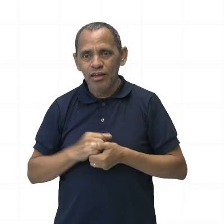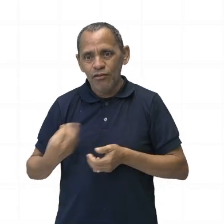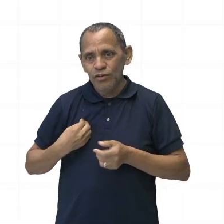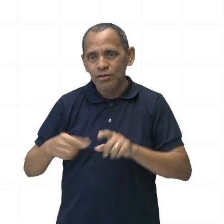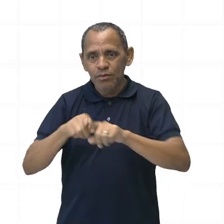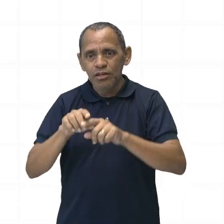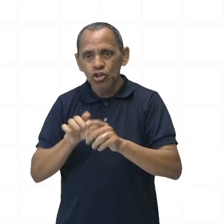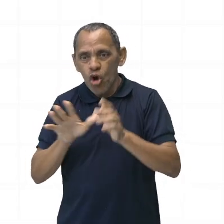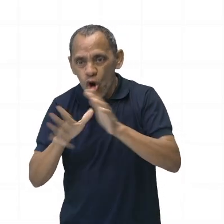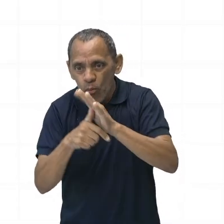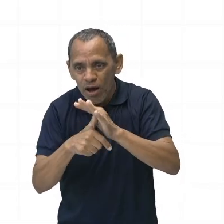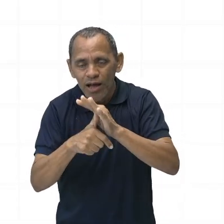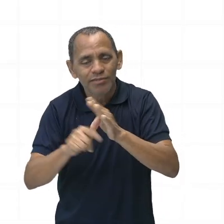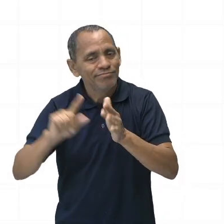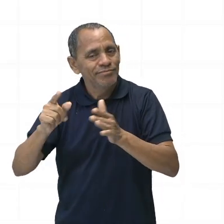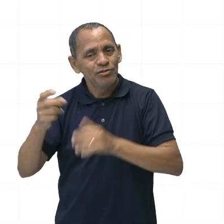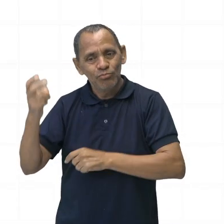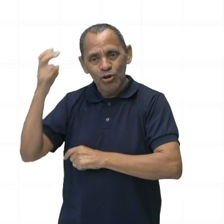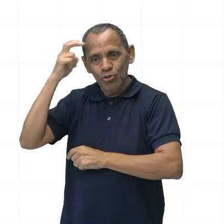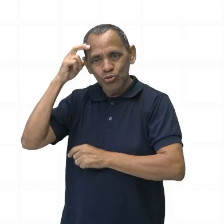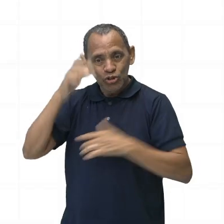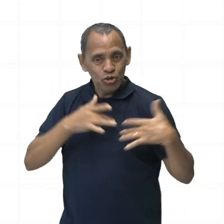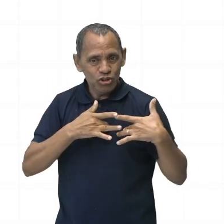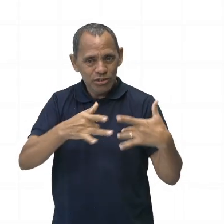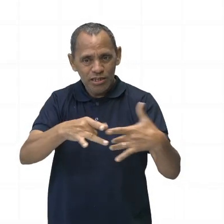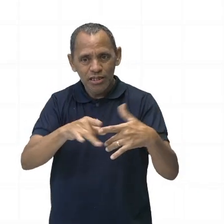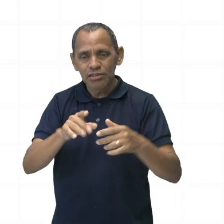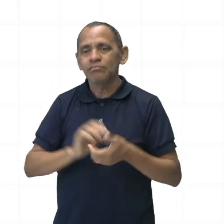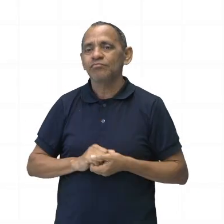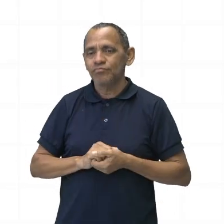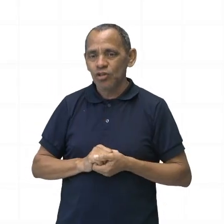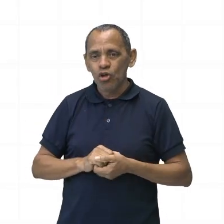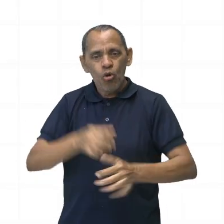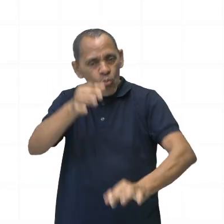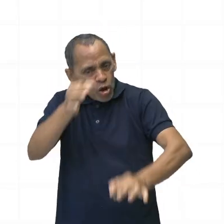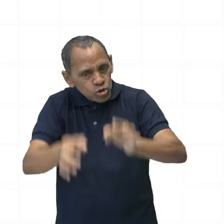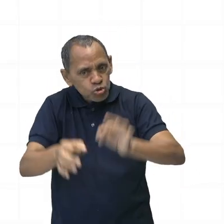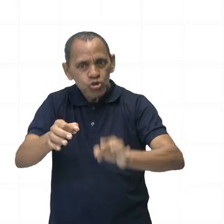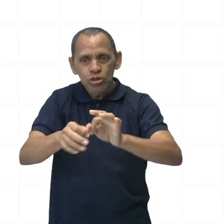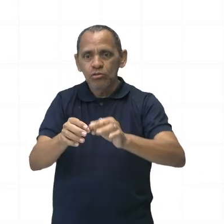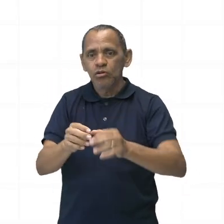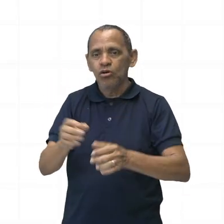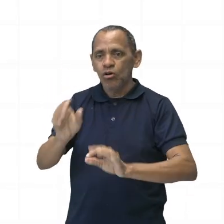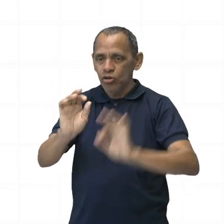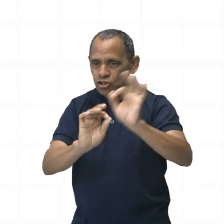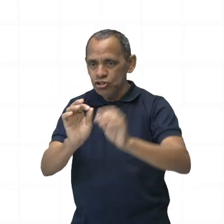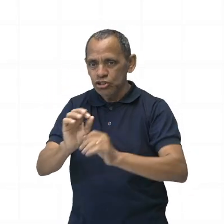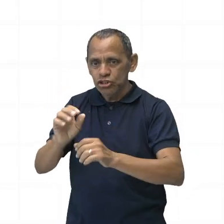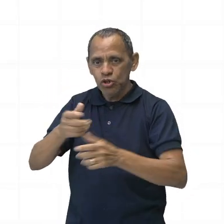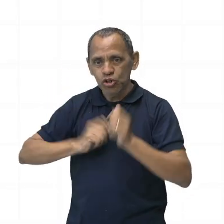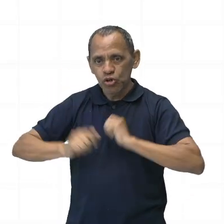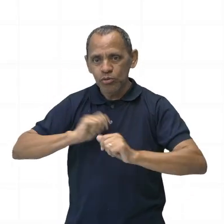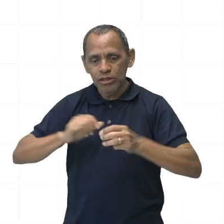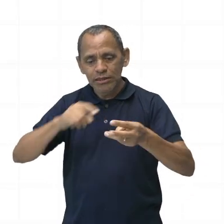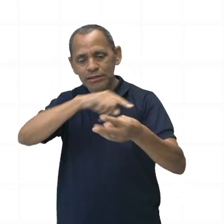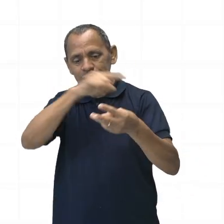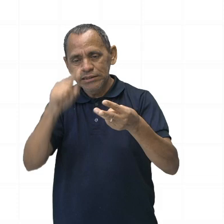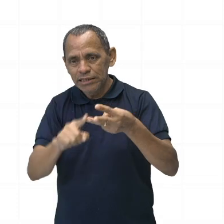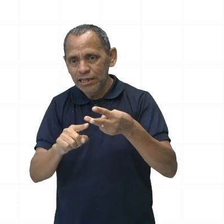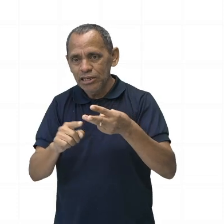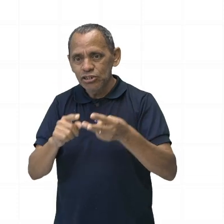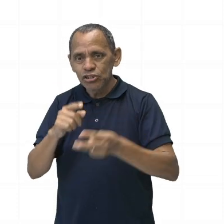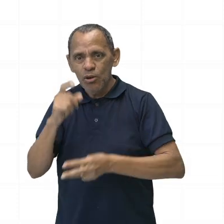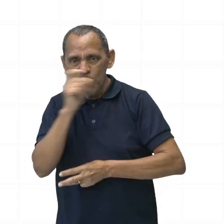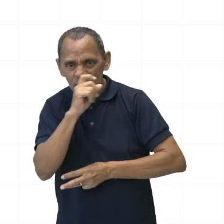da solidariedade e uma justa ordem econômica. 3. Não mentir. Uma cultura